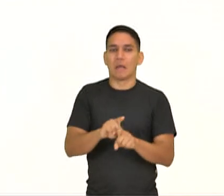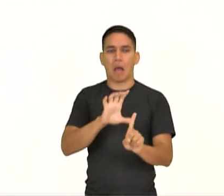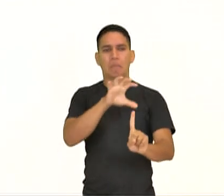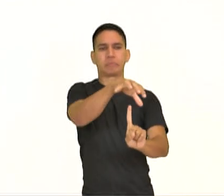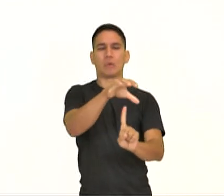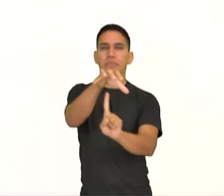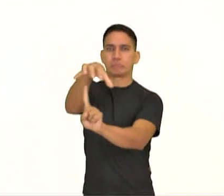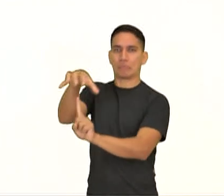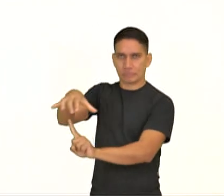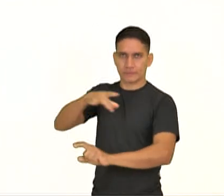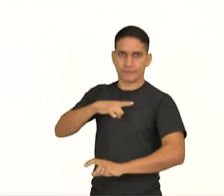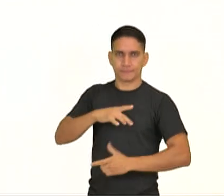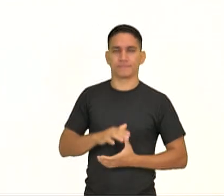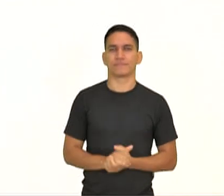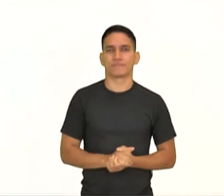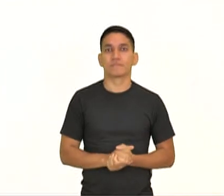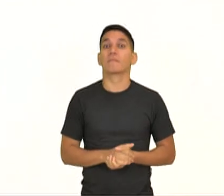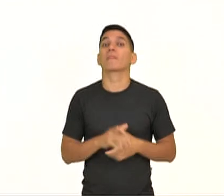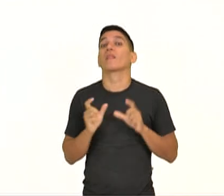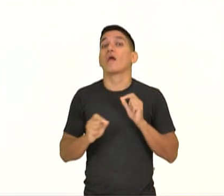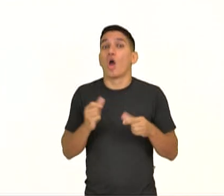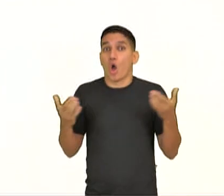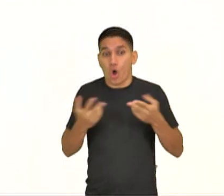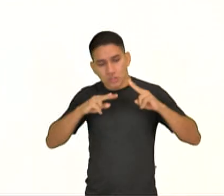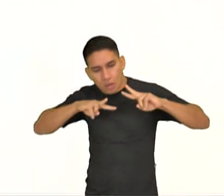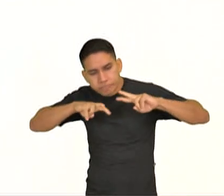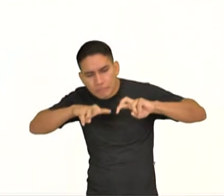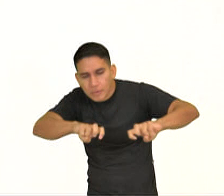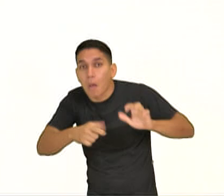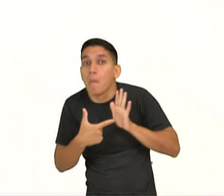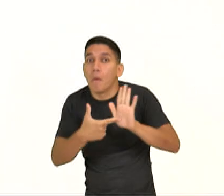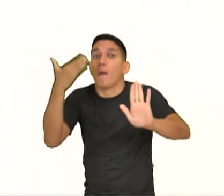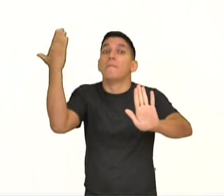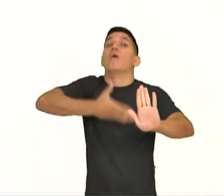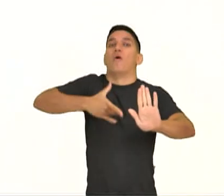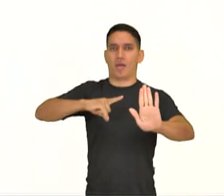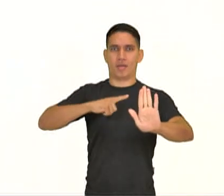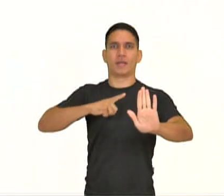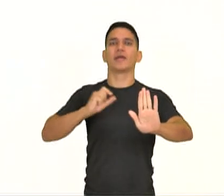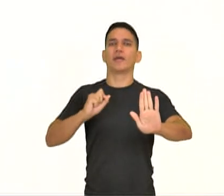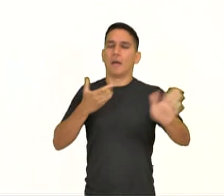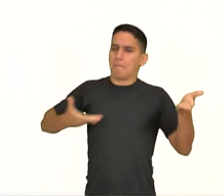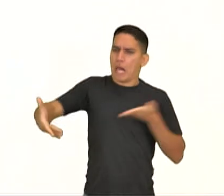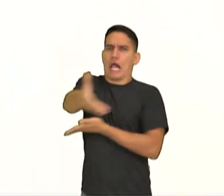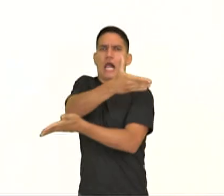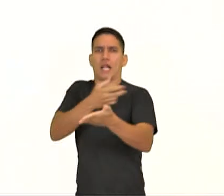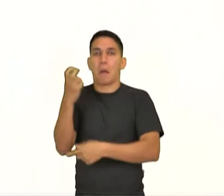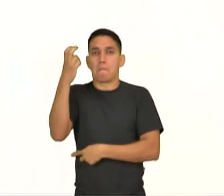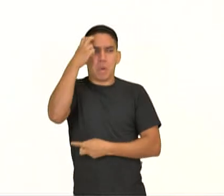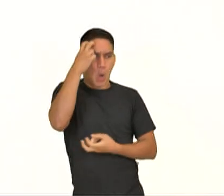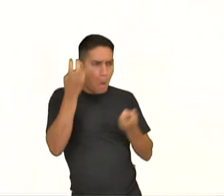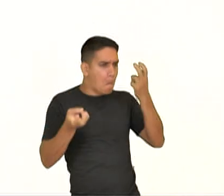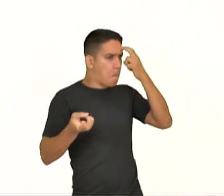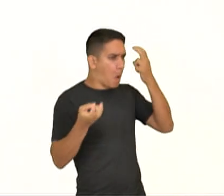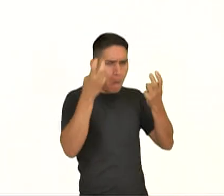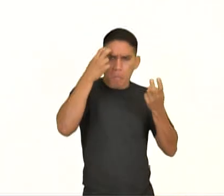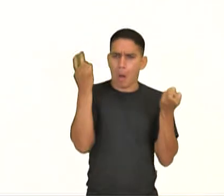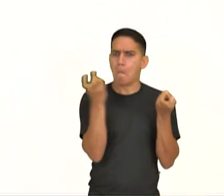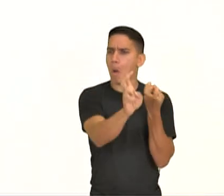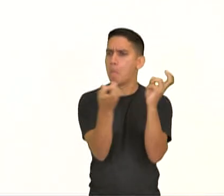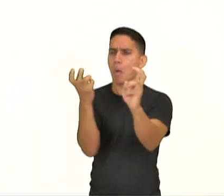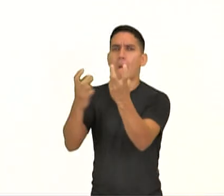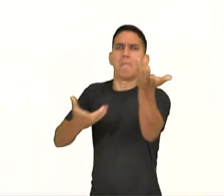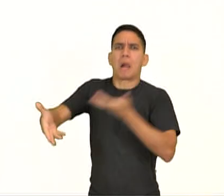mães. Hoje a arqueologia apresenta evidências de intensa troca cultural comercial com outros